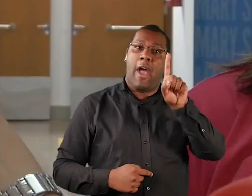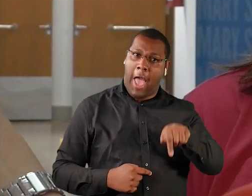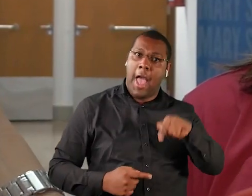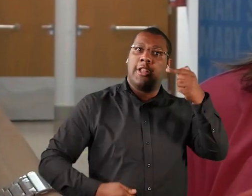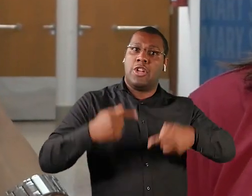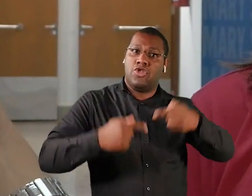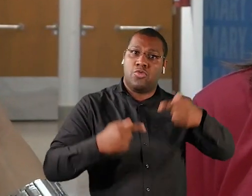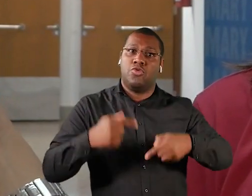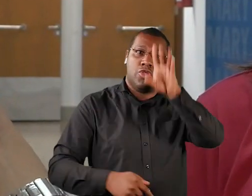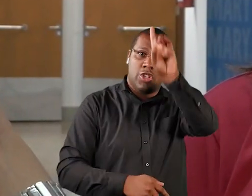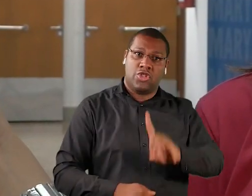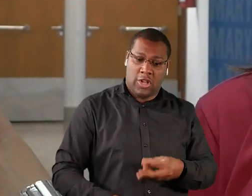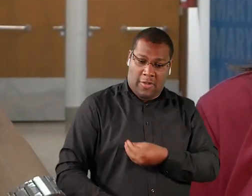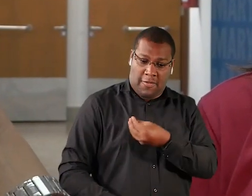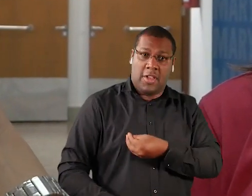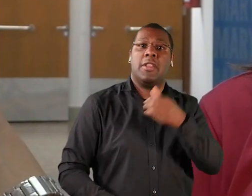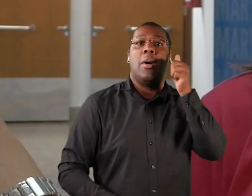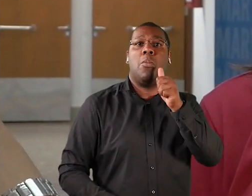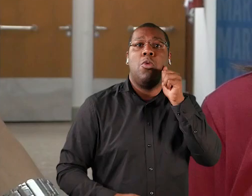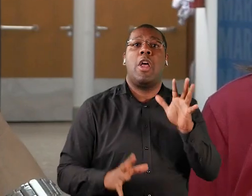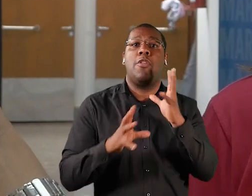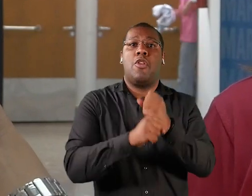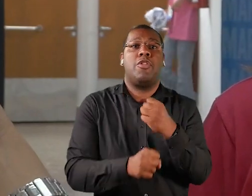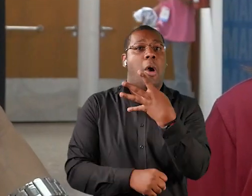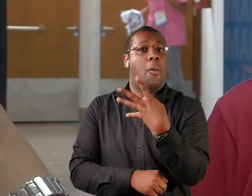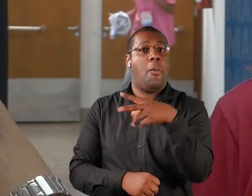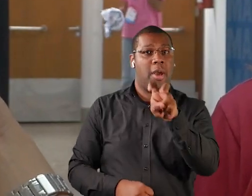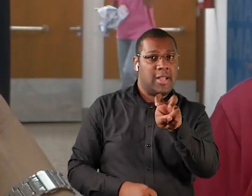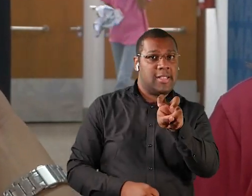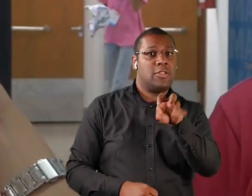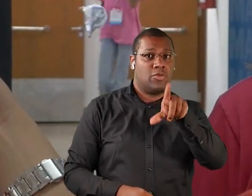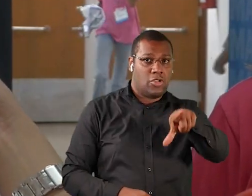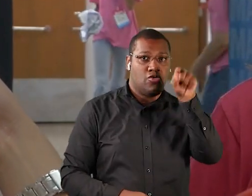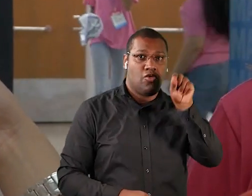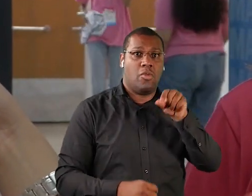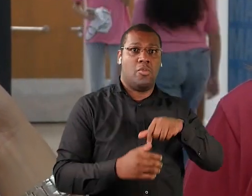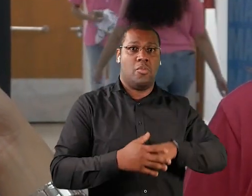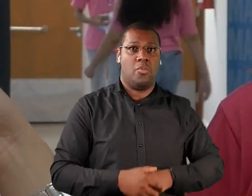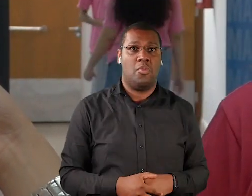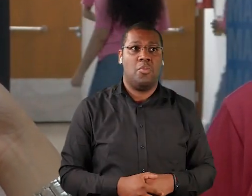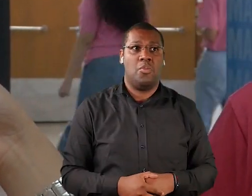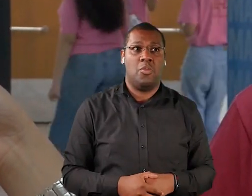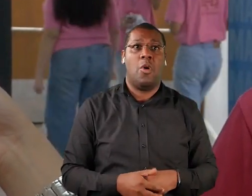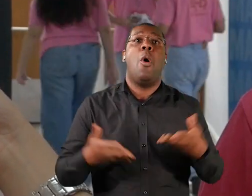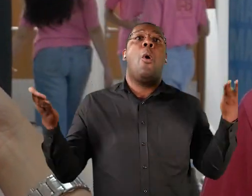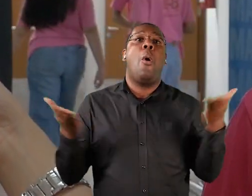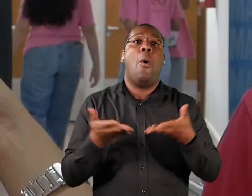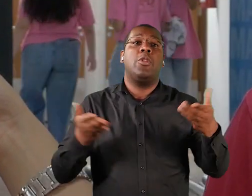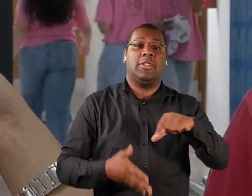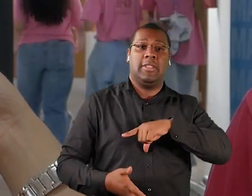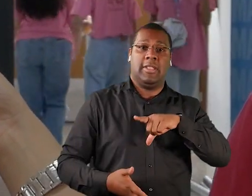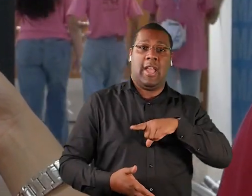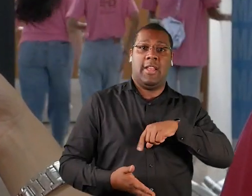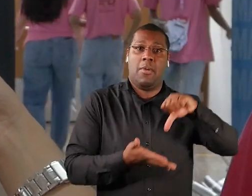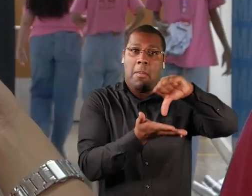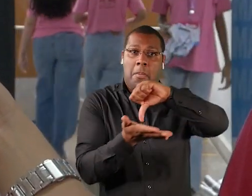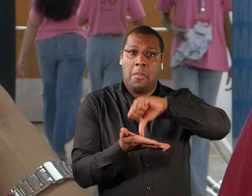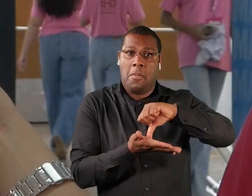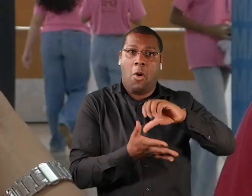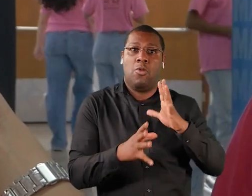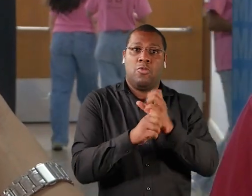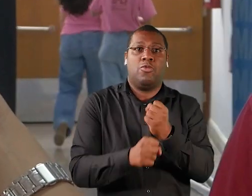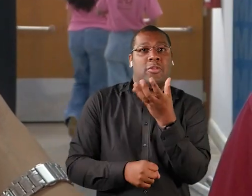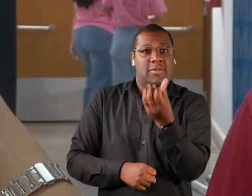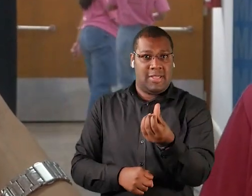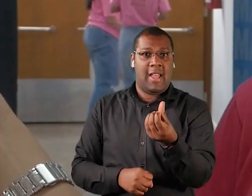aqui 45 meninas, né, elas foram selecionadas. Hoje nós temos 6 campi representados aqui.